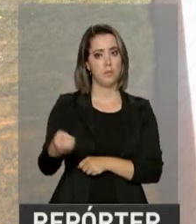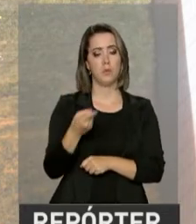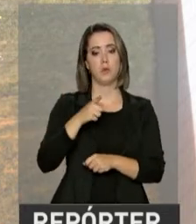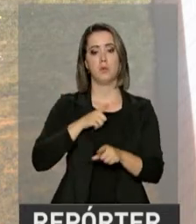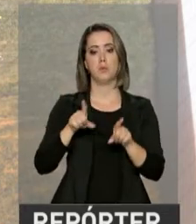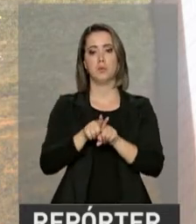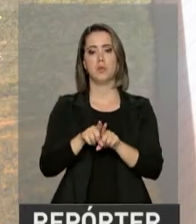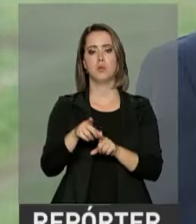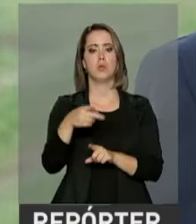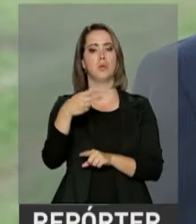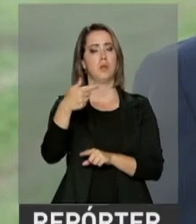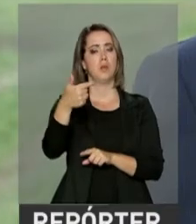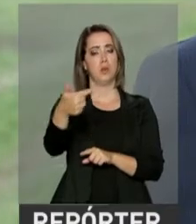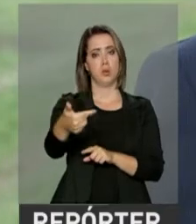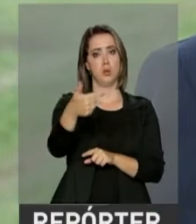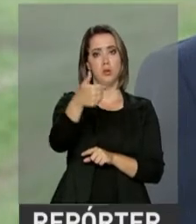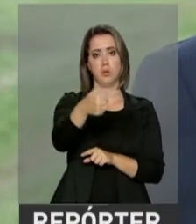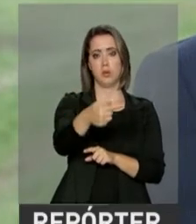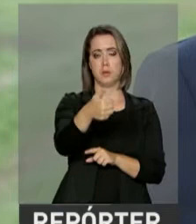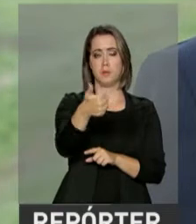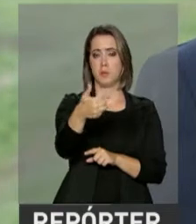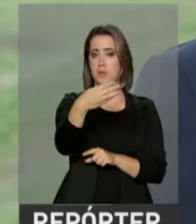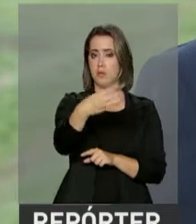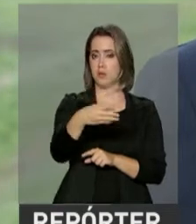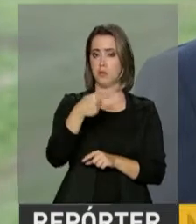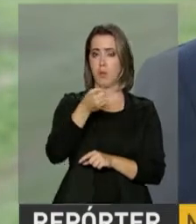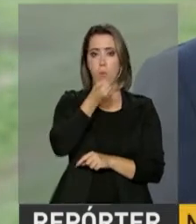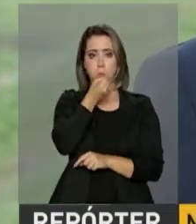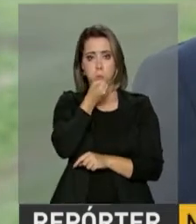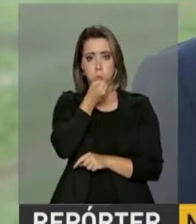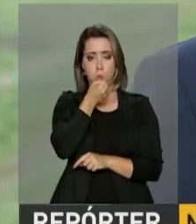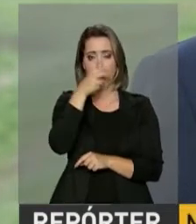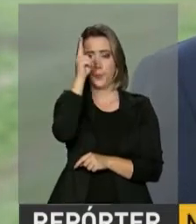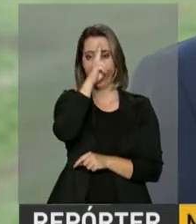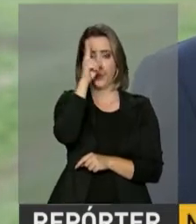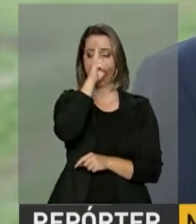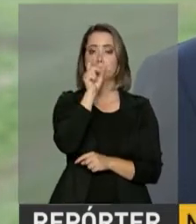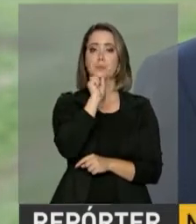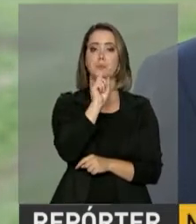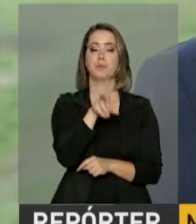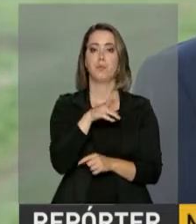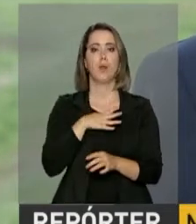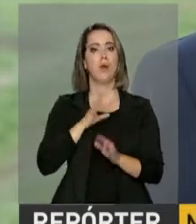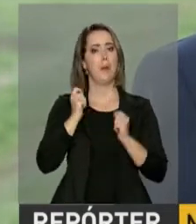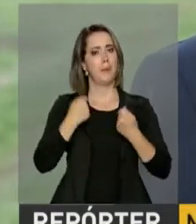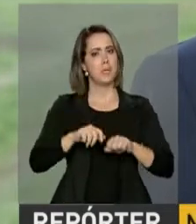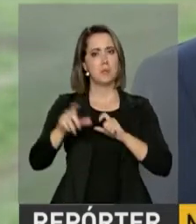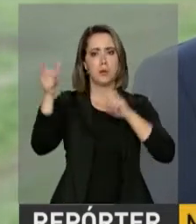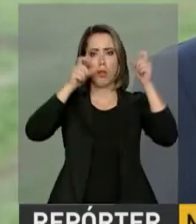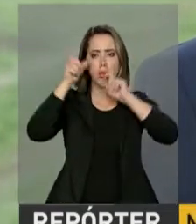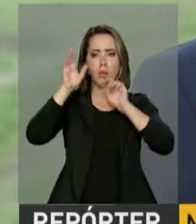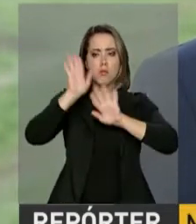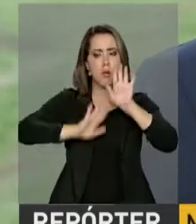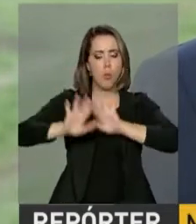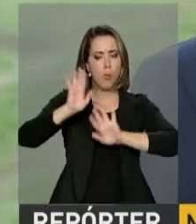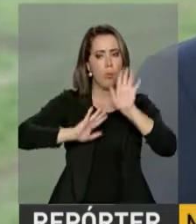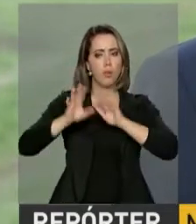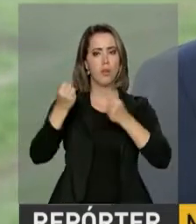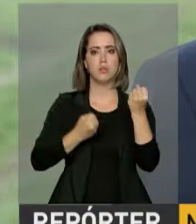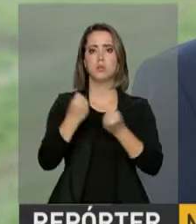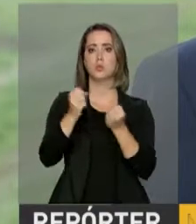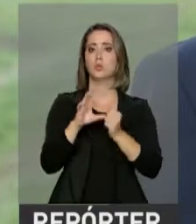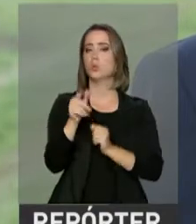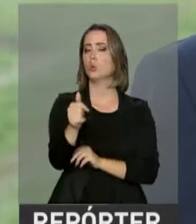aparelhos de bafômetro. A Polícia Rodoviária Federal alerta para que os motoristas dirijam com mais prudência durante todas as etapas